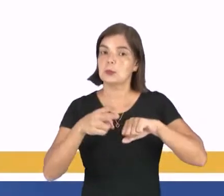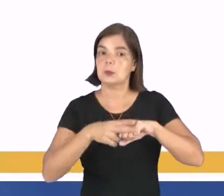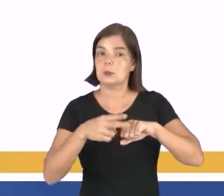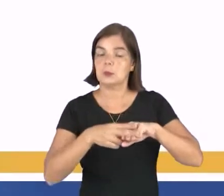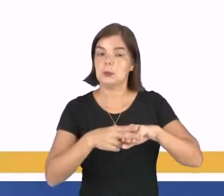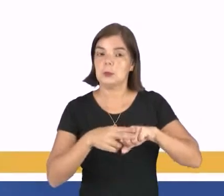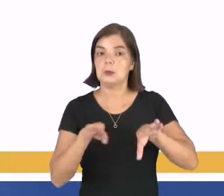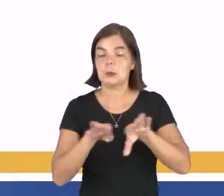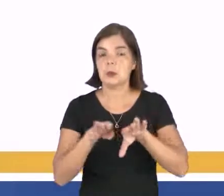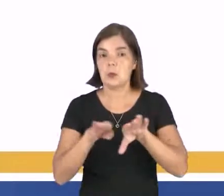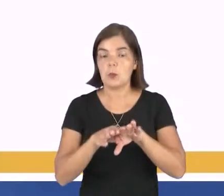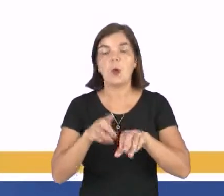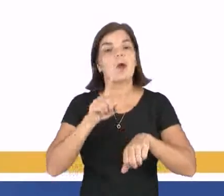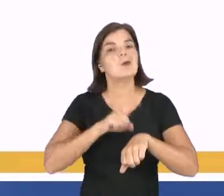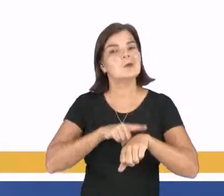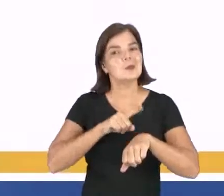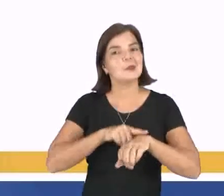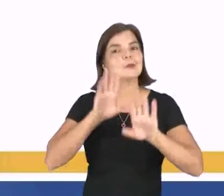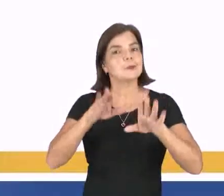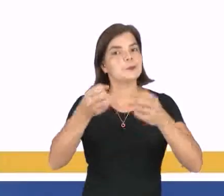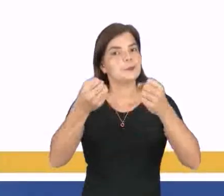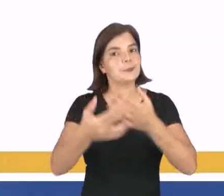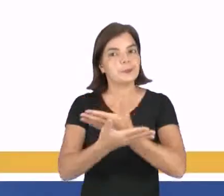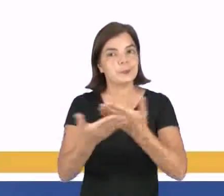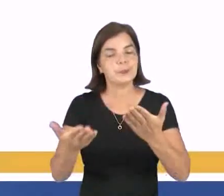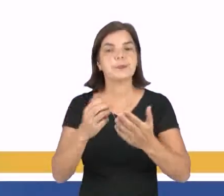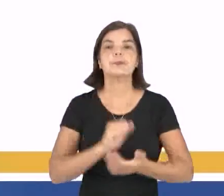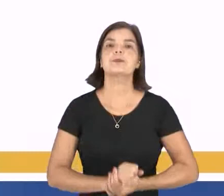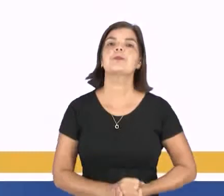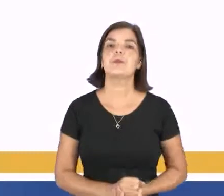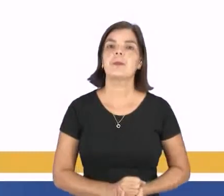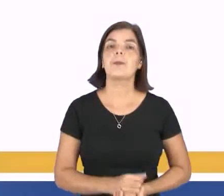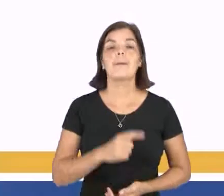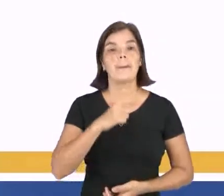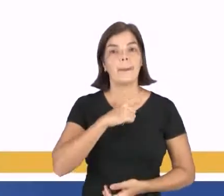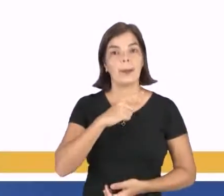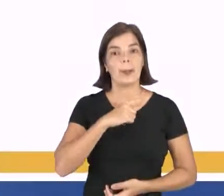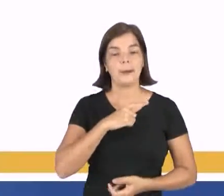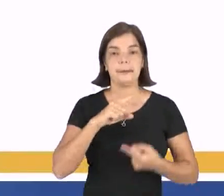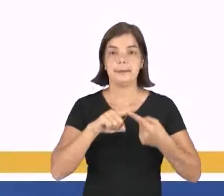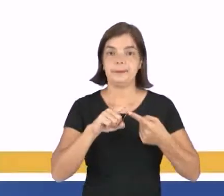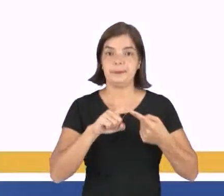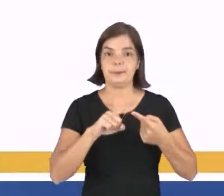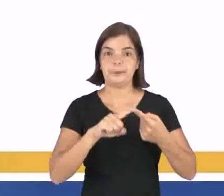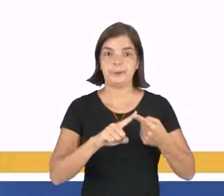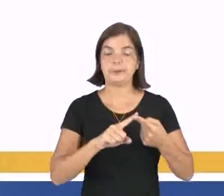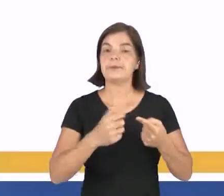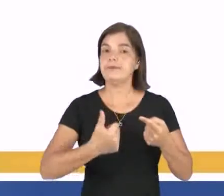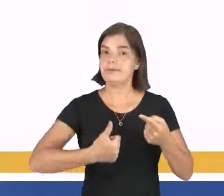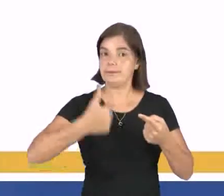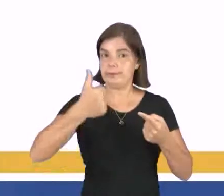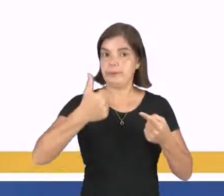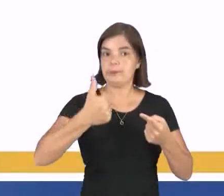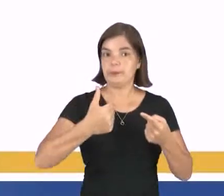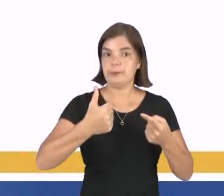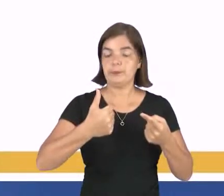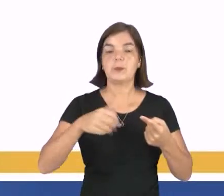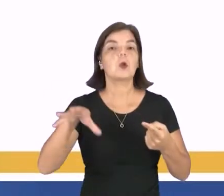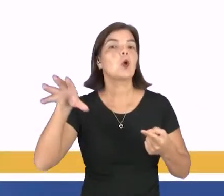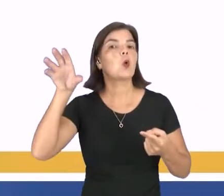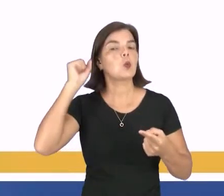ainda e terminado em relação ao tempo como eu disse para vocês tá bom nós temos o imperativo afirmativo ouça a música